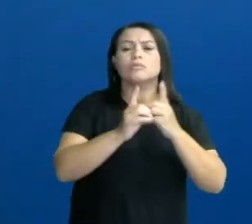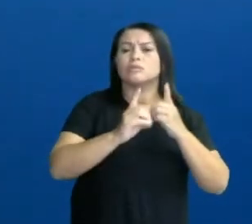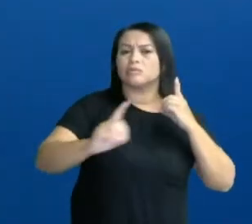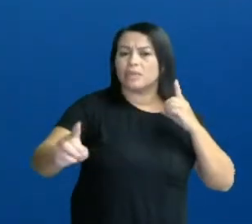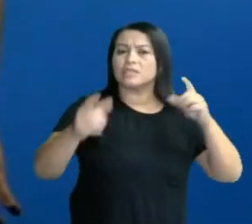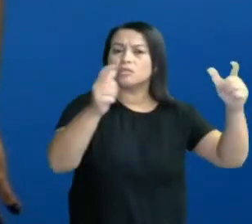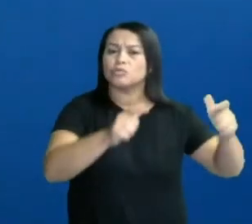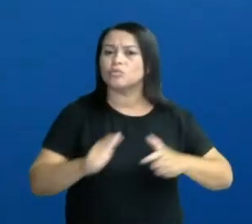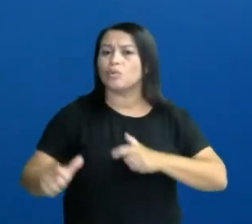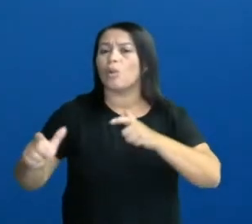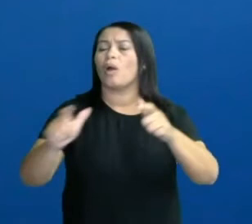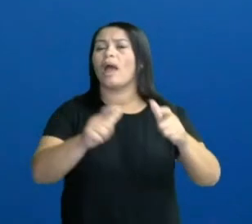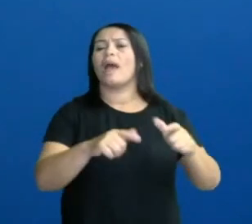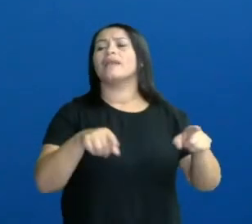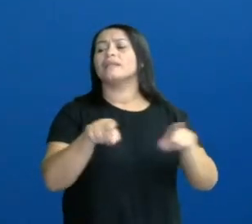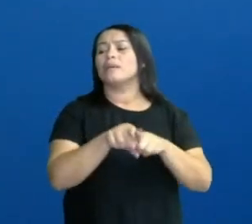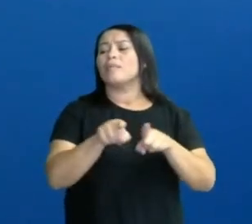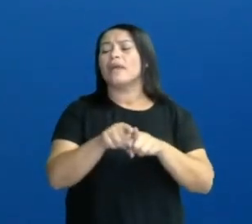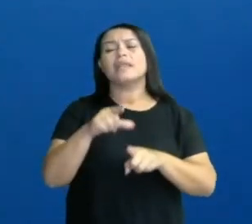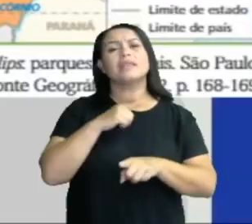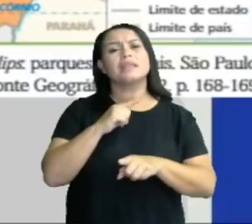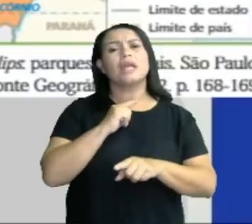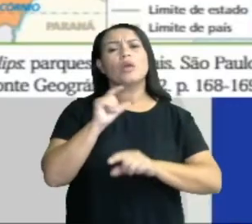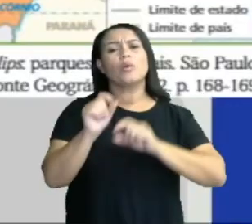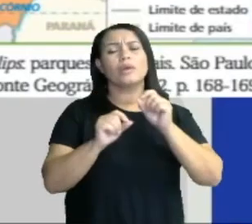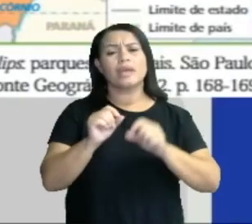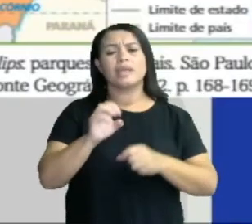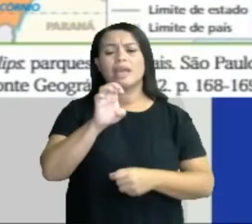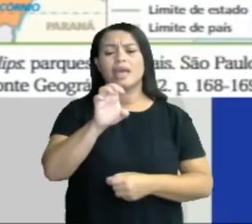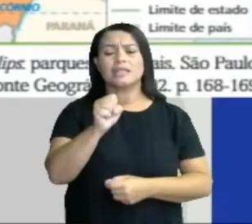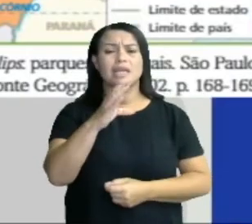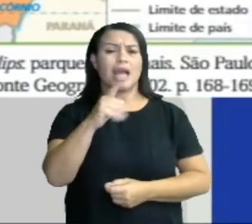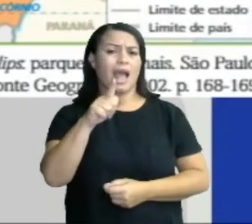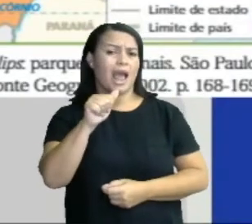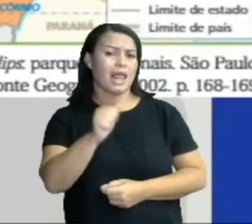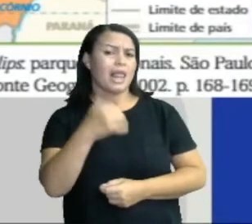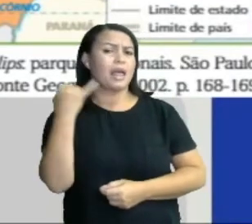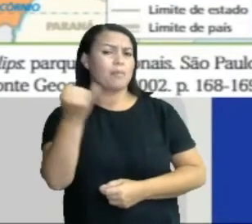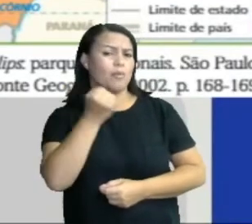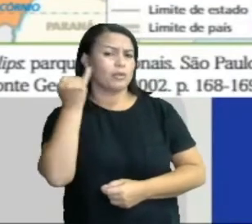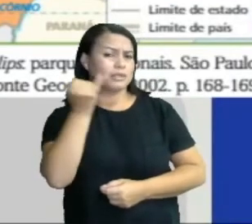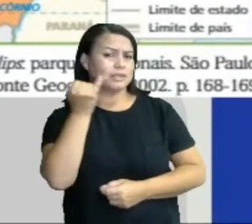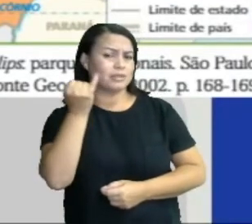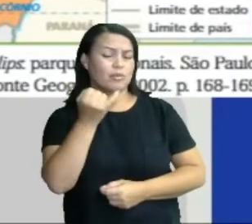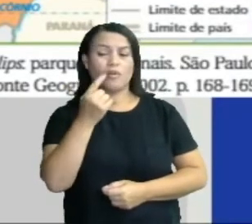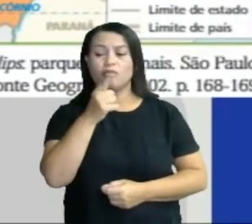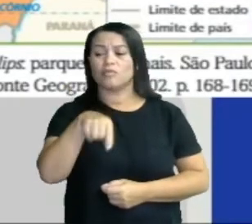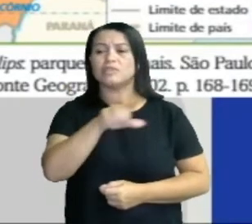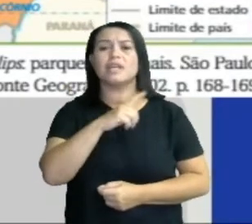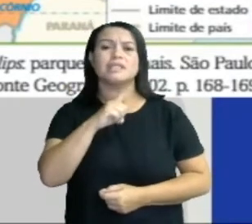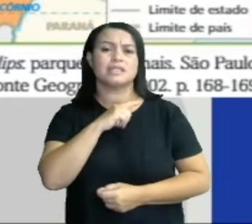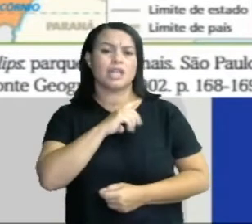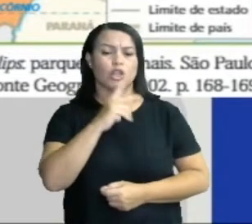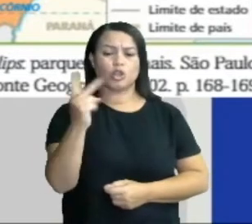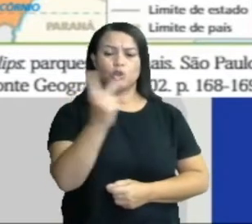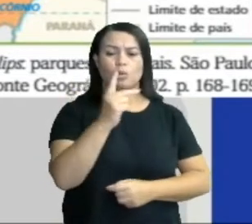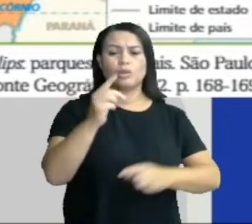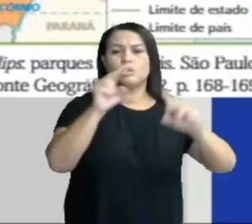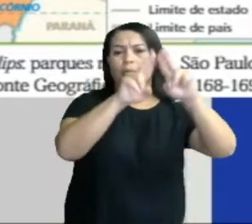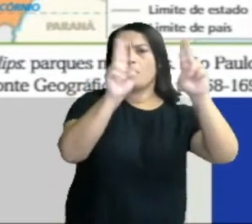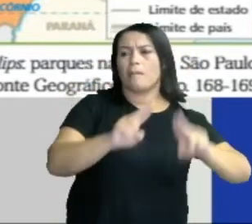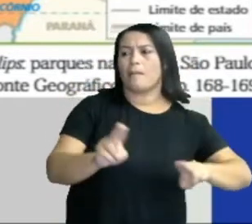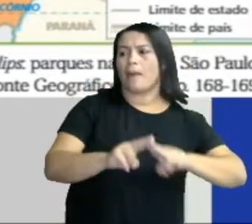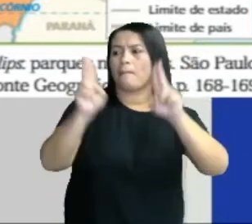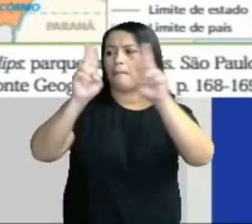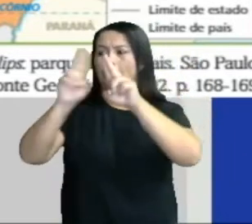entre os lugares. Mais uma coisa aqui que a escala também é importantíssima. Você tem dois mapas aqui com